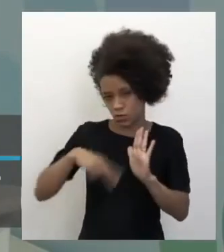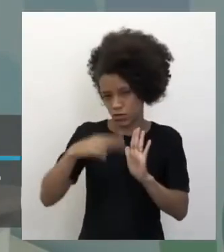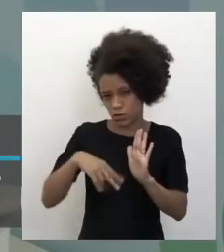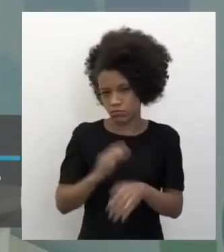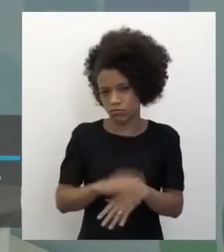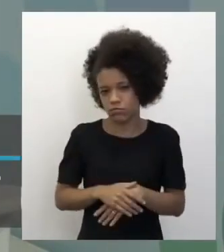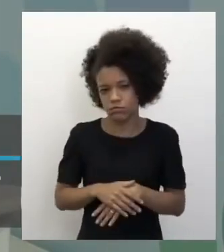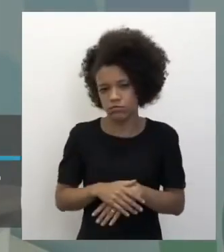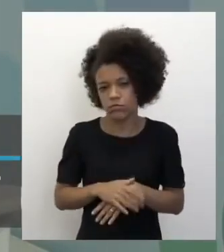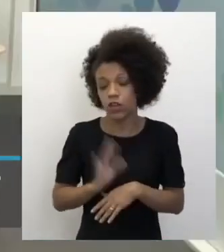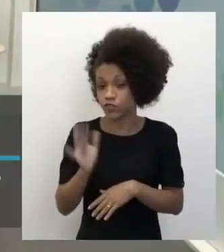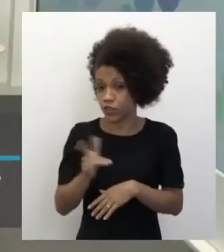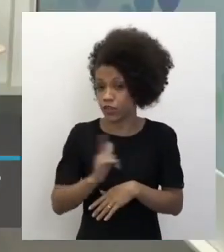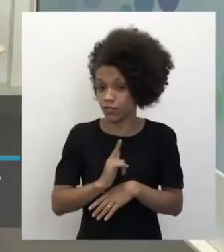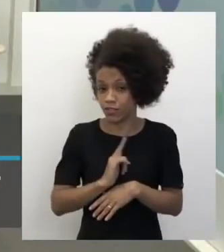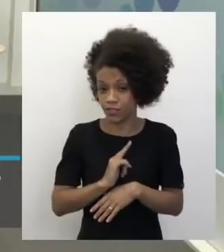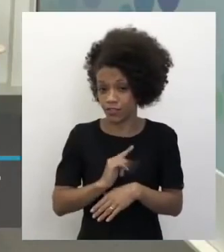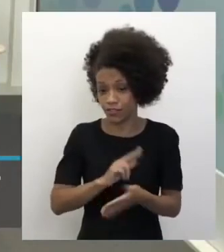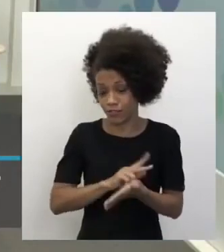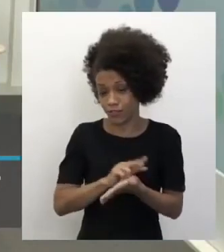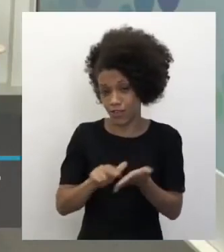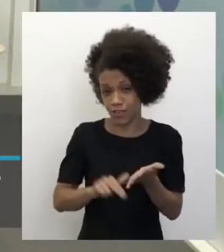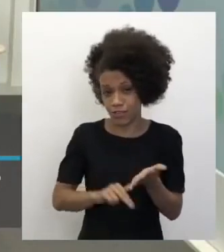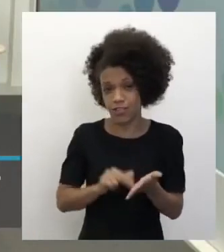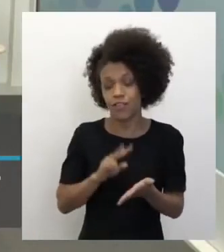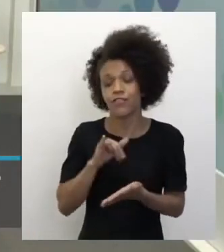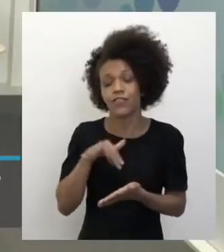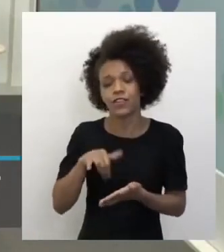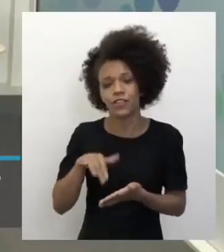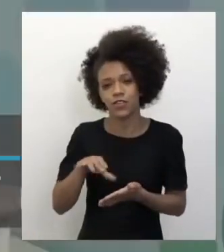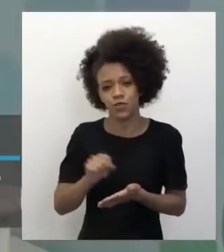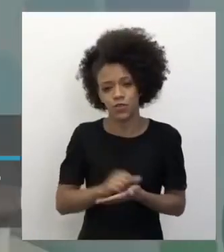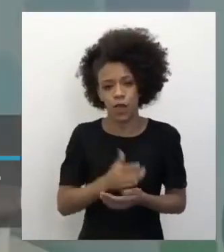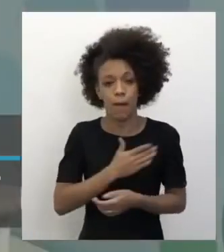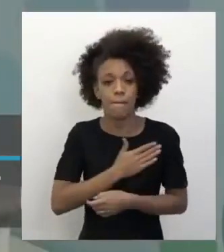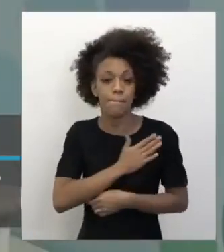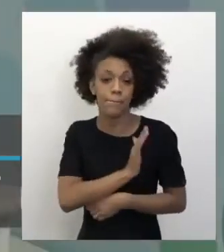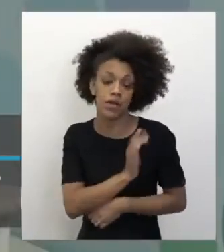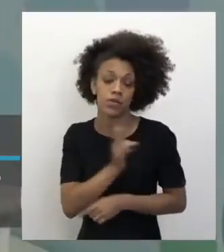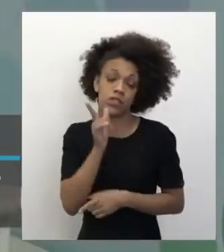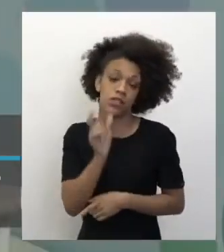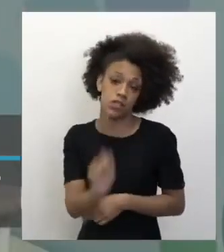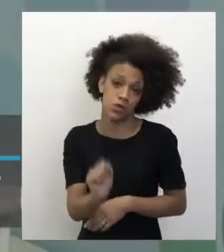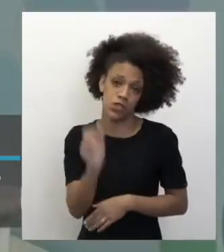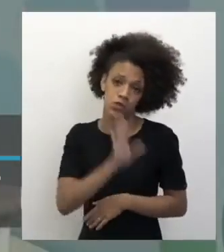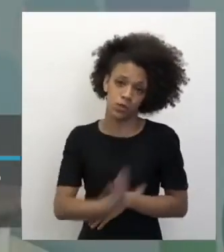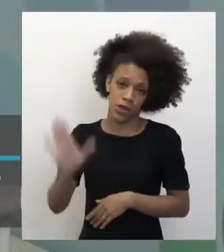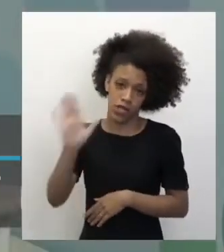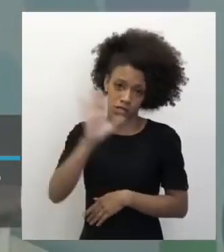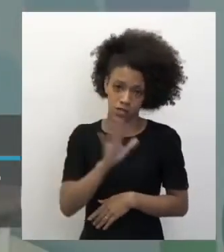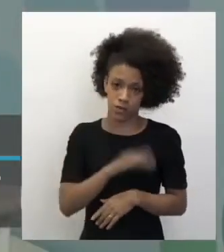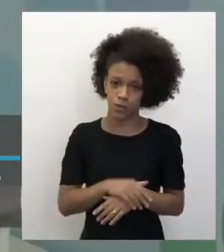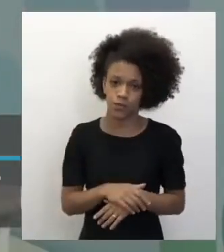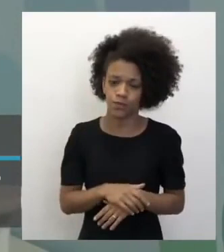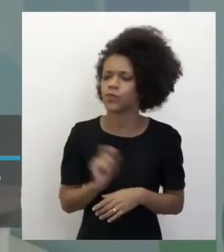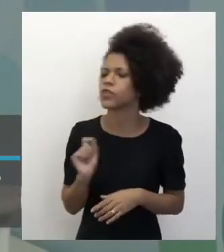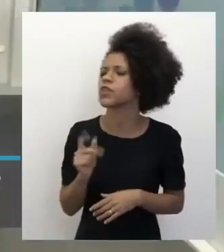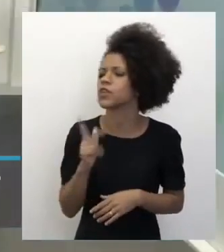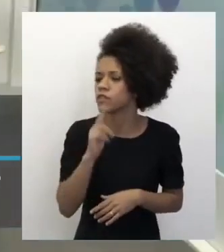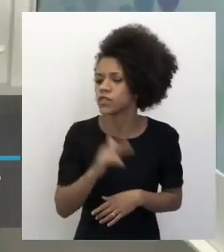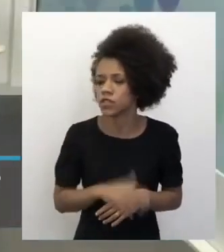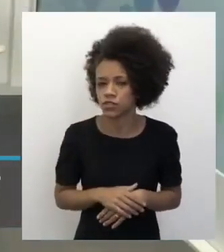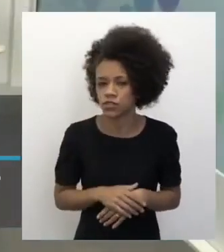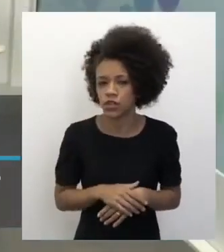já tenho aqui. Vinícius Chaves já veio aqui. Preconceito linguístico no Brasil. Manda aí, ideia. O que você achou